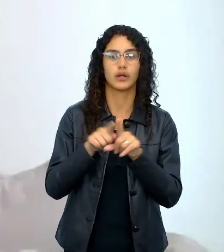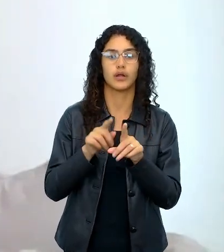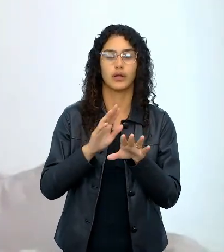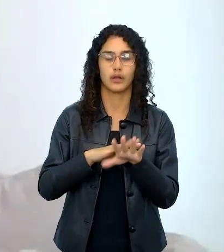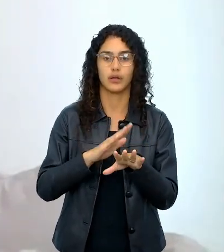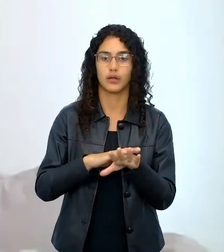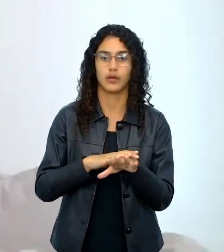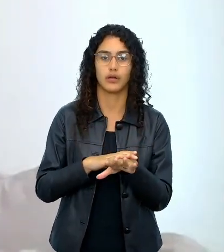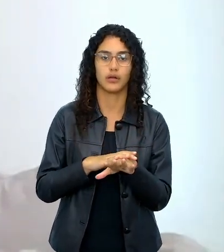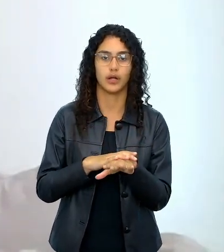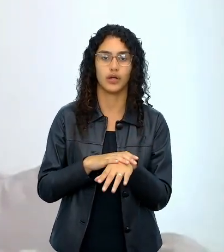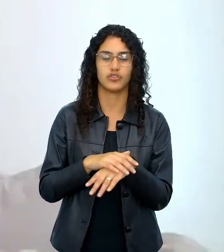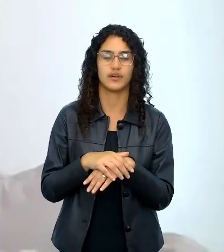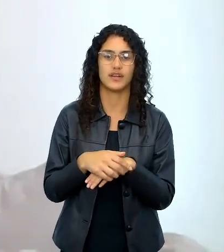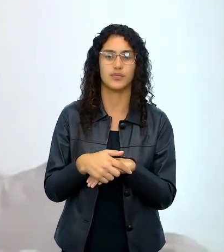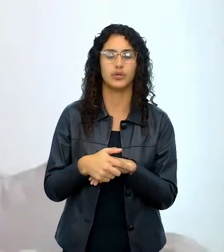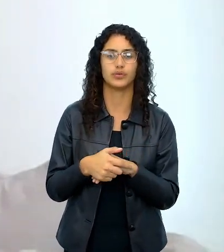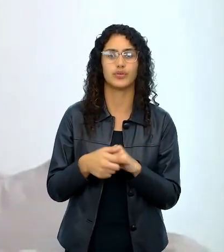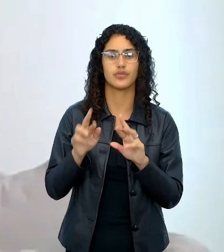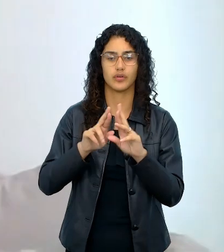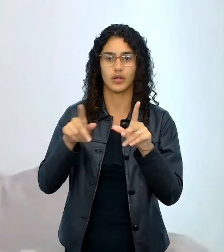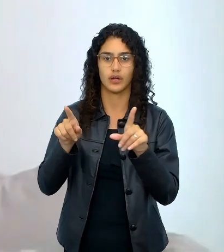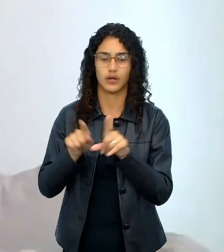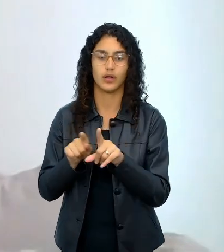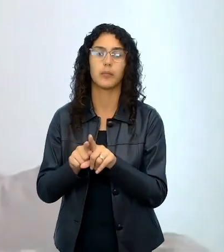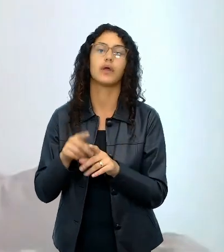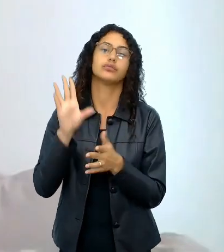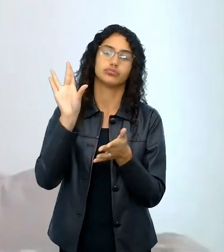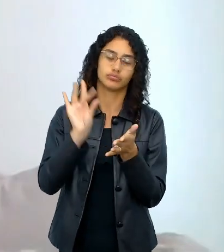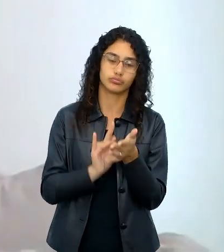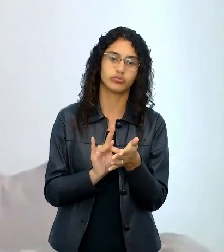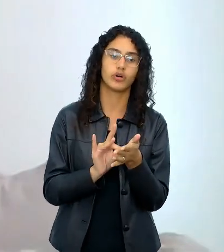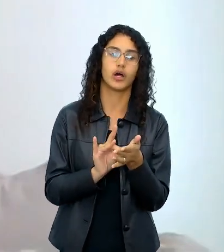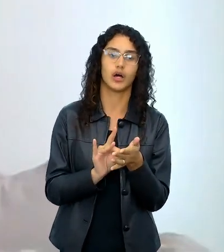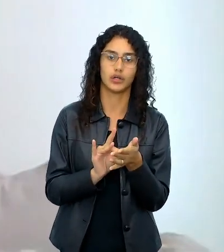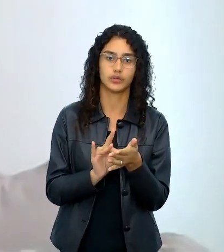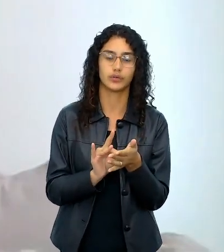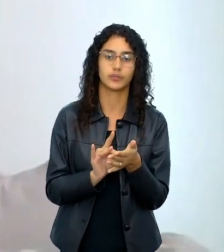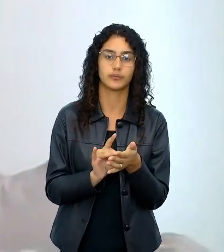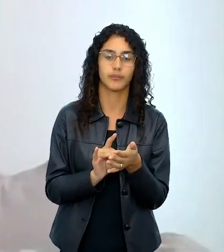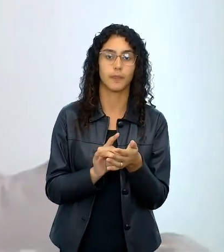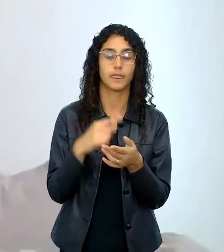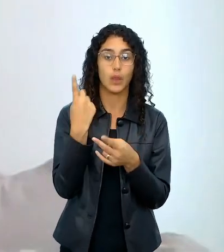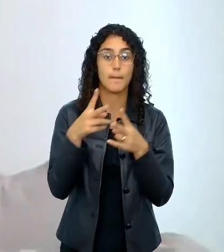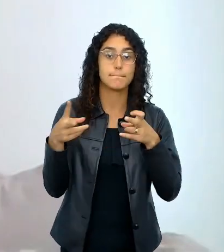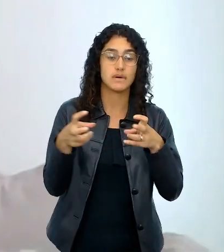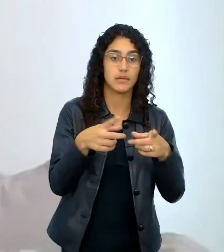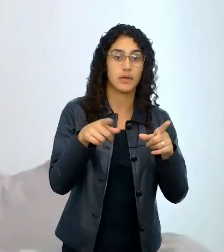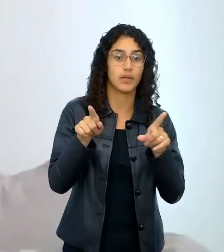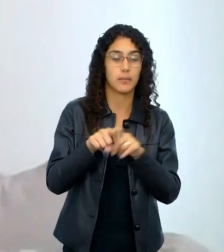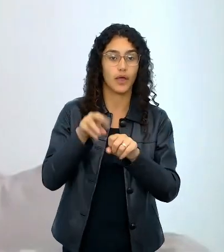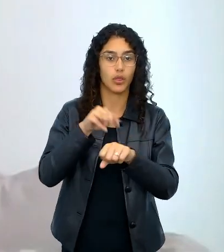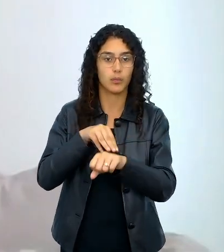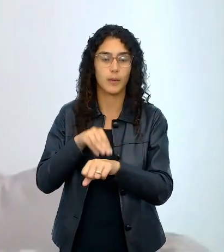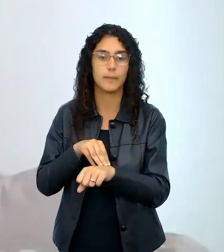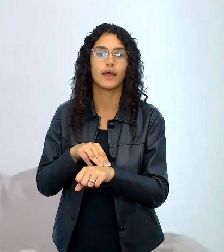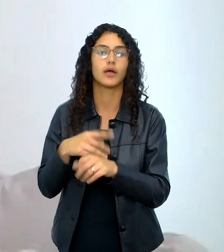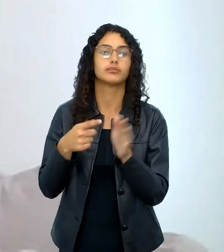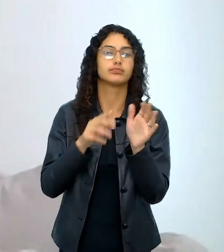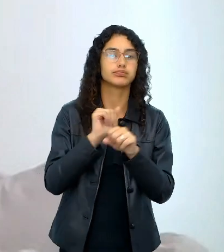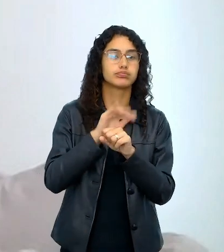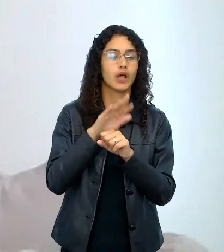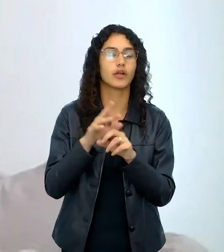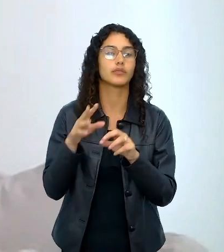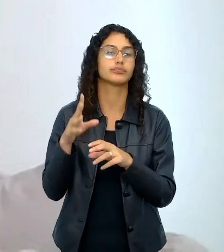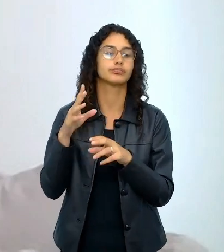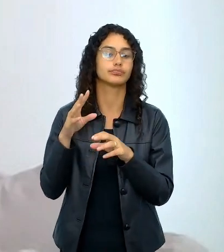que as práticas sejam diferenciadas. Então, realmente, né, Lucimar, a gente percebe que neste momento nossas ações estão sendo ações